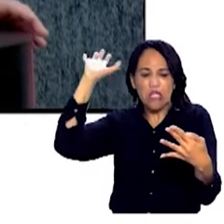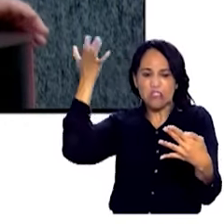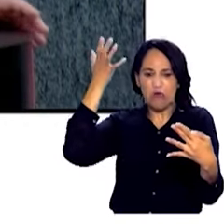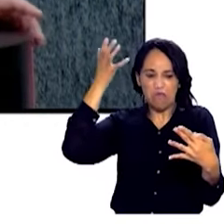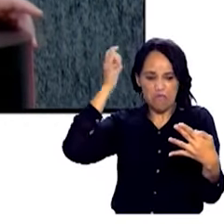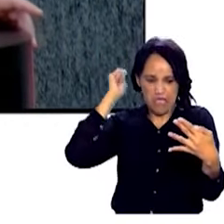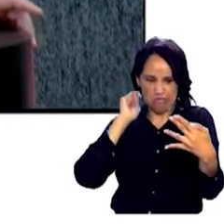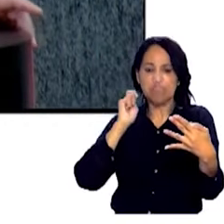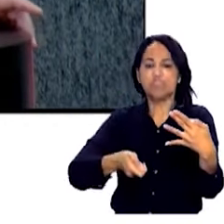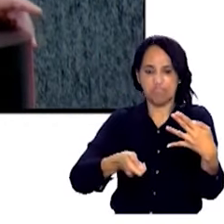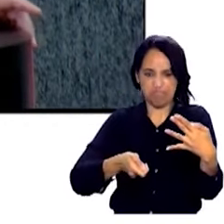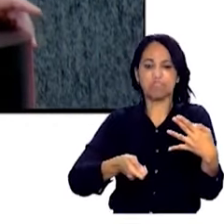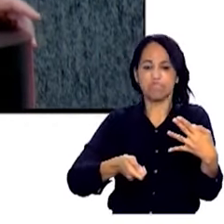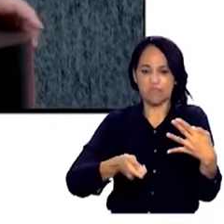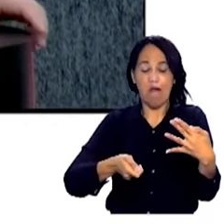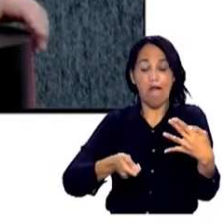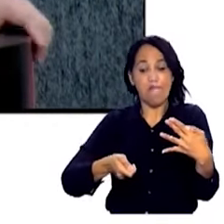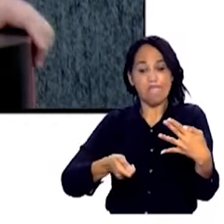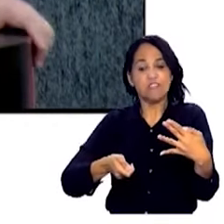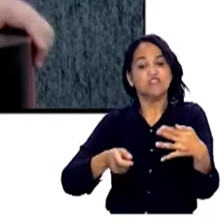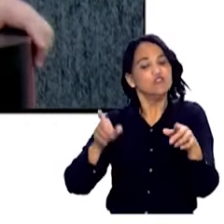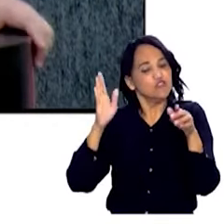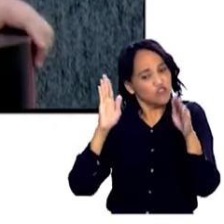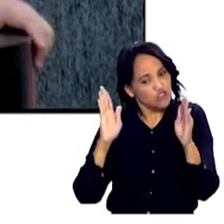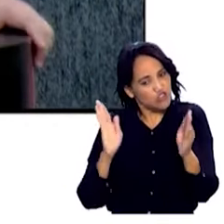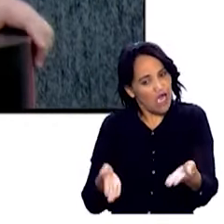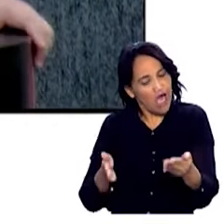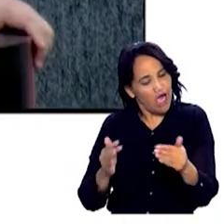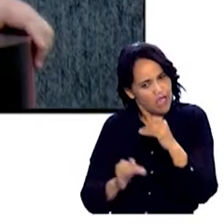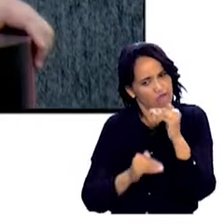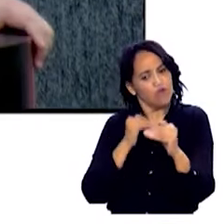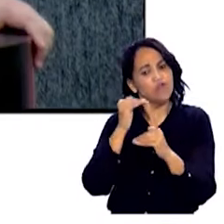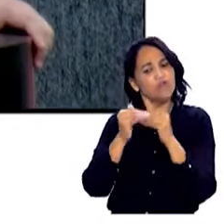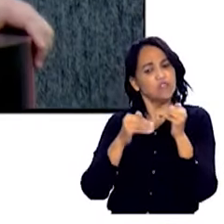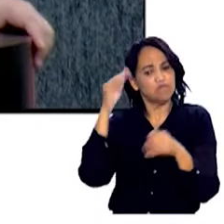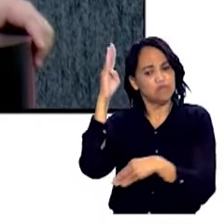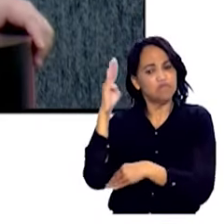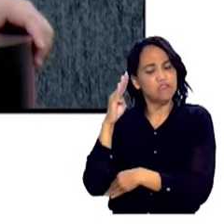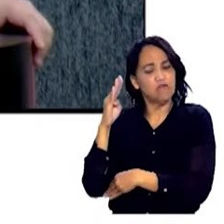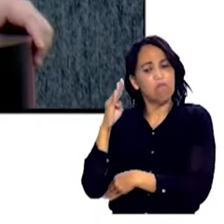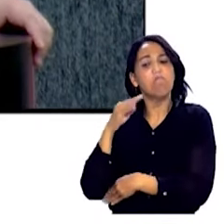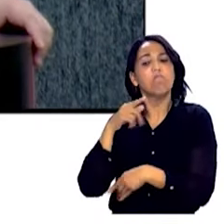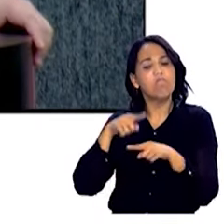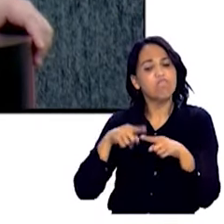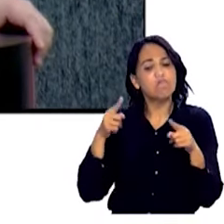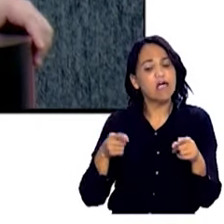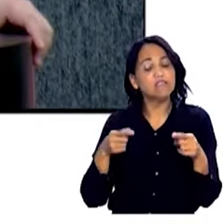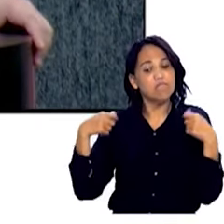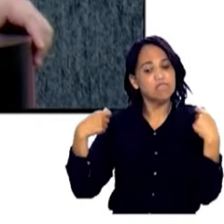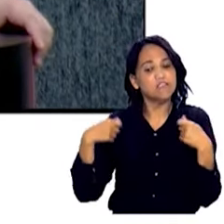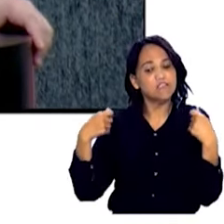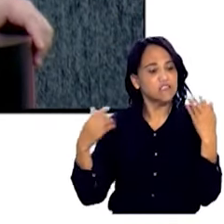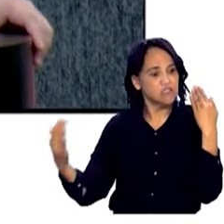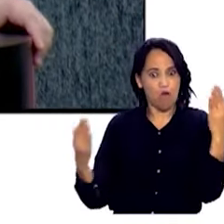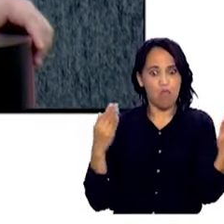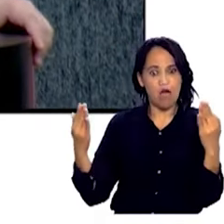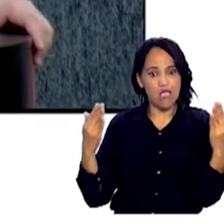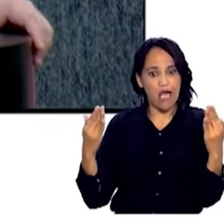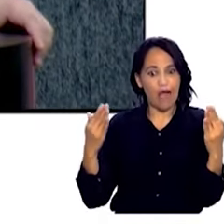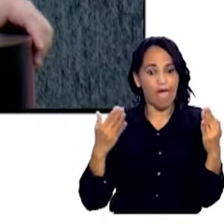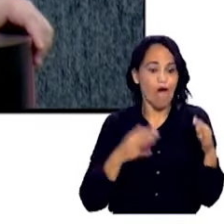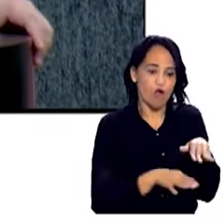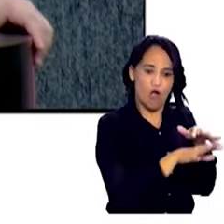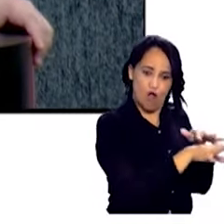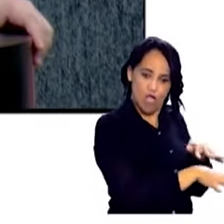já mas eu gostaria de dar dois dados comparativos no Reino Unido no Reino